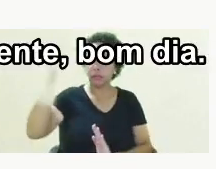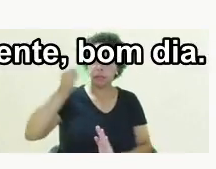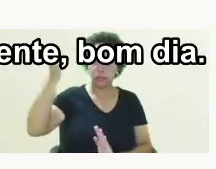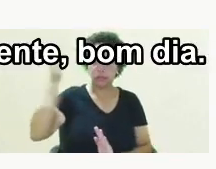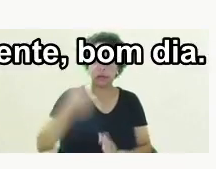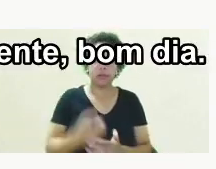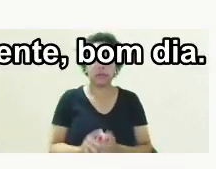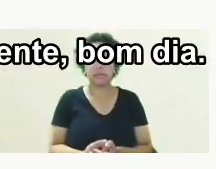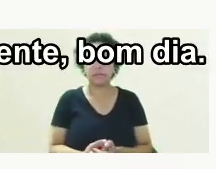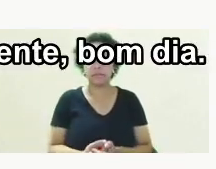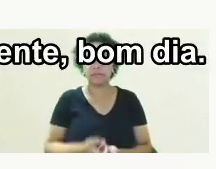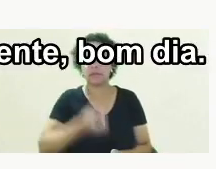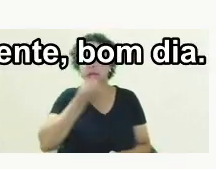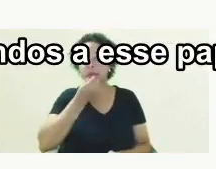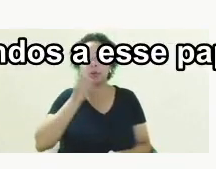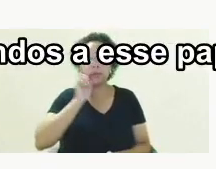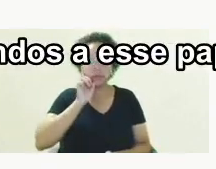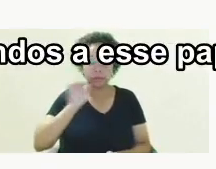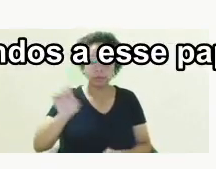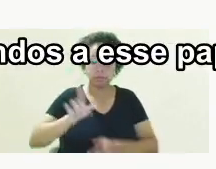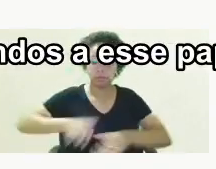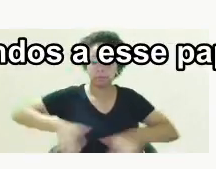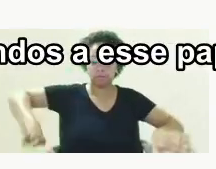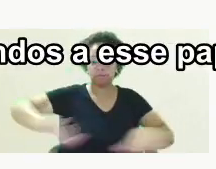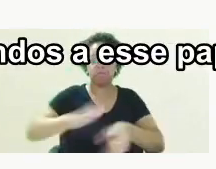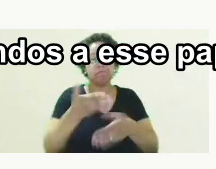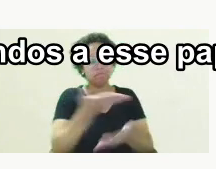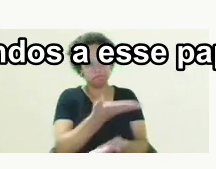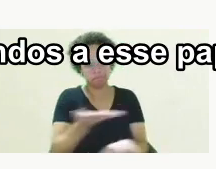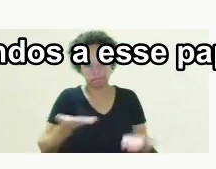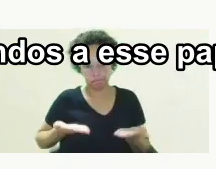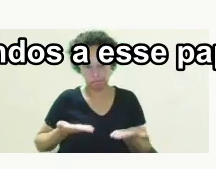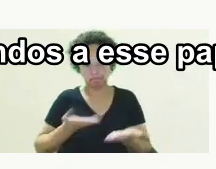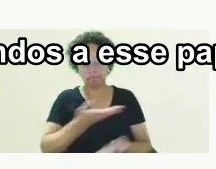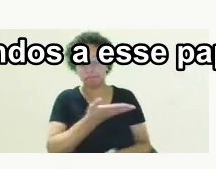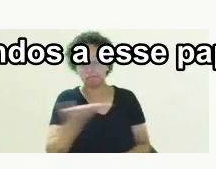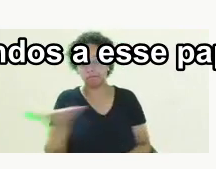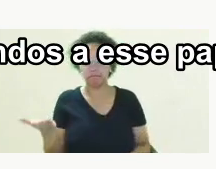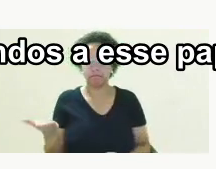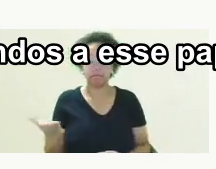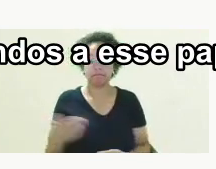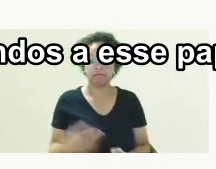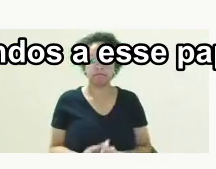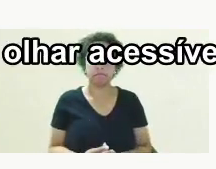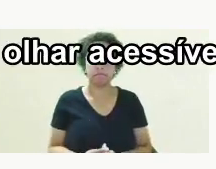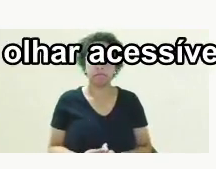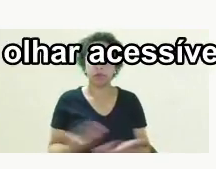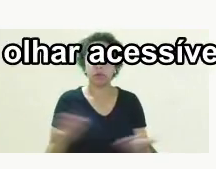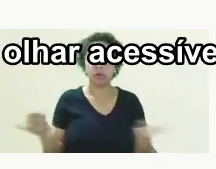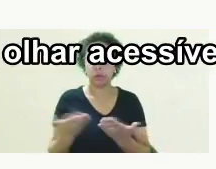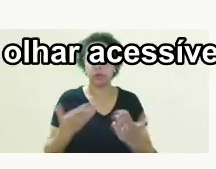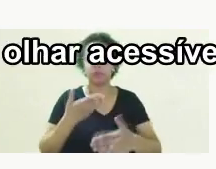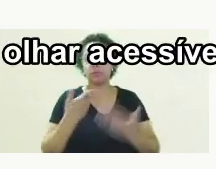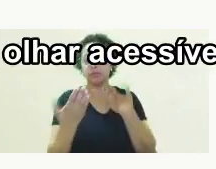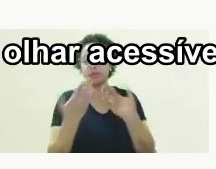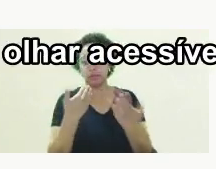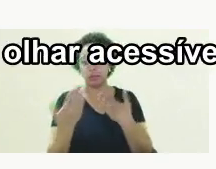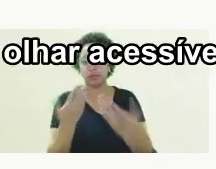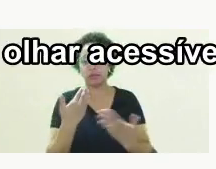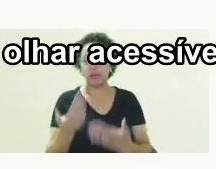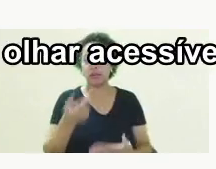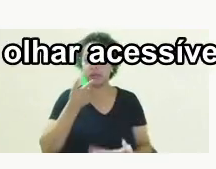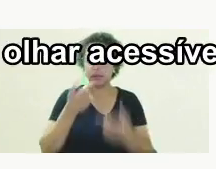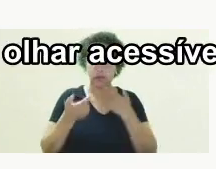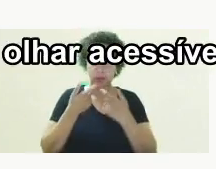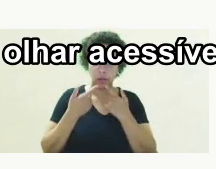Olá, gente, bom dia. Sejam todos bem-vindos a esse papo com vocês sobre